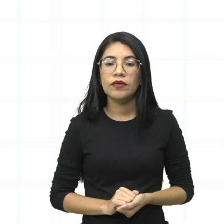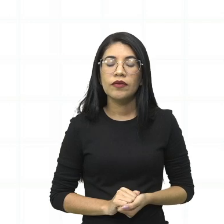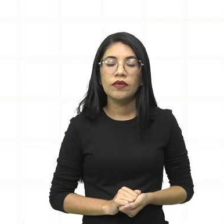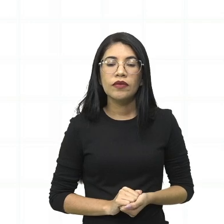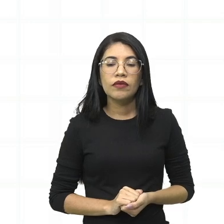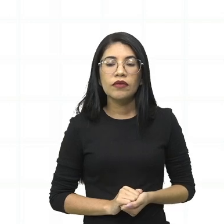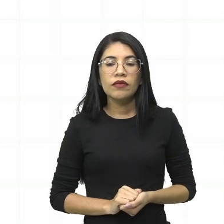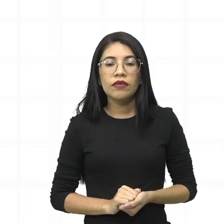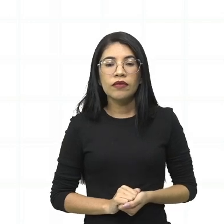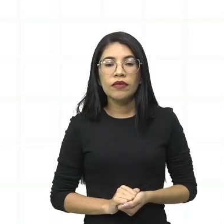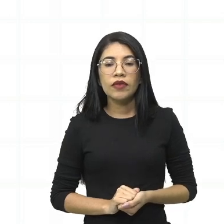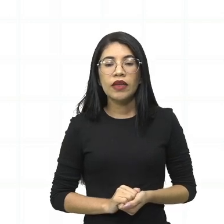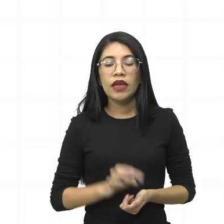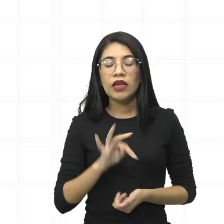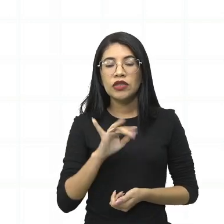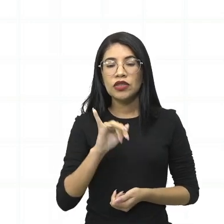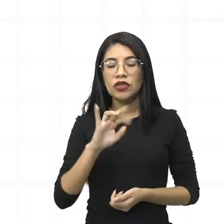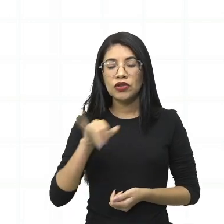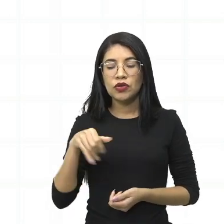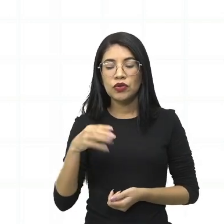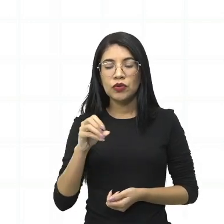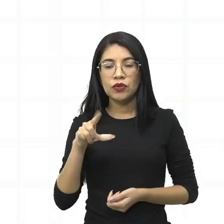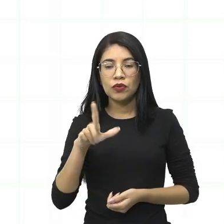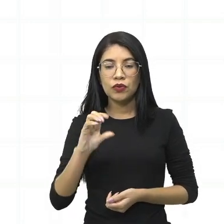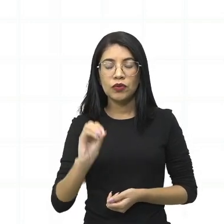o S no final. E tijolos também.